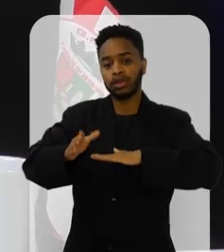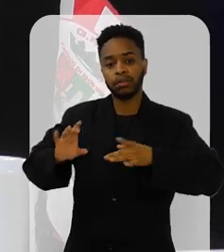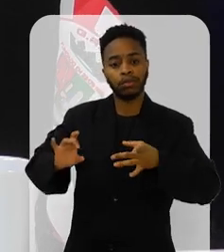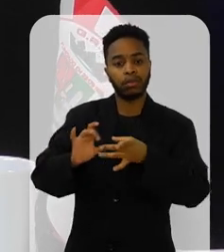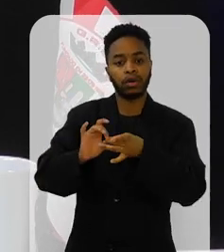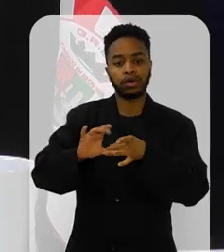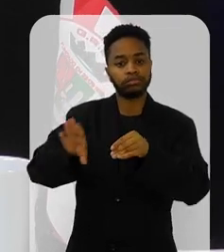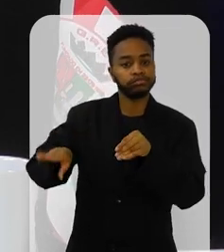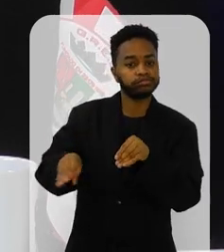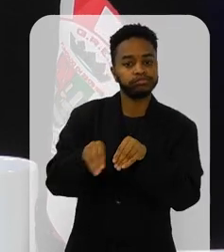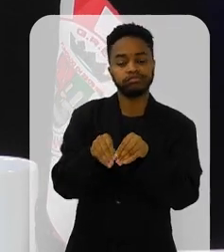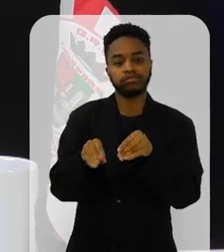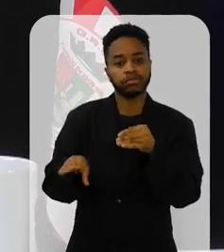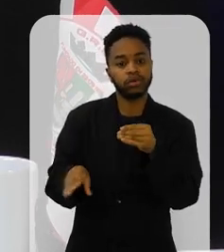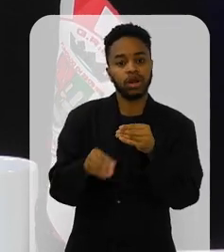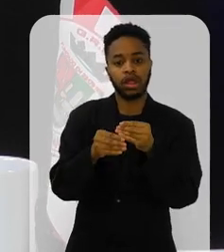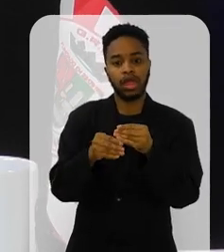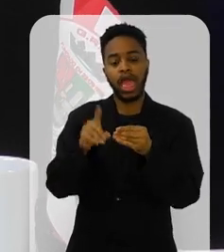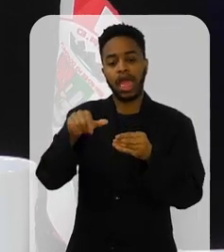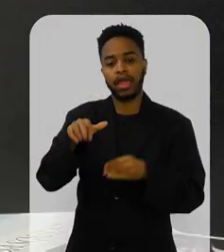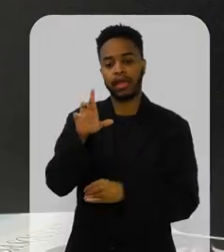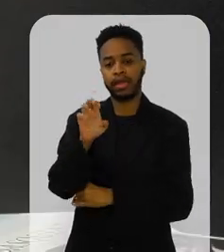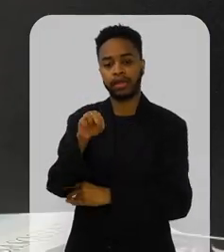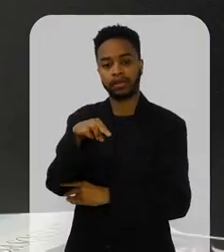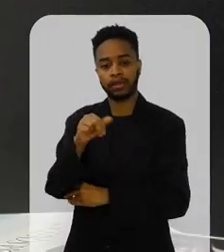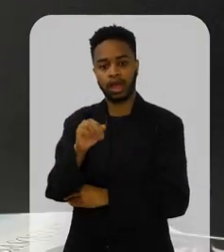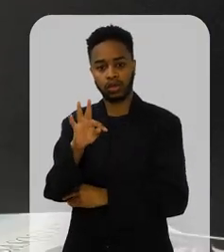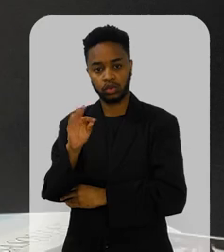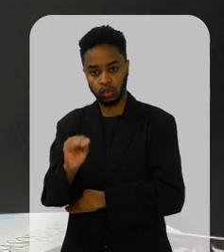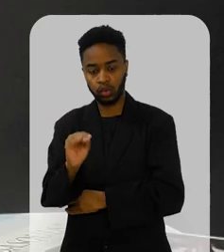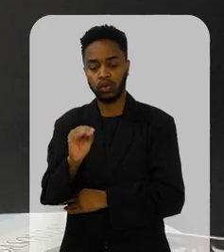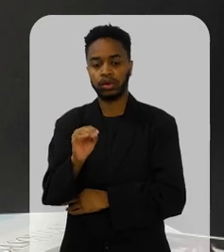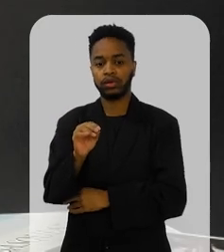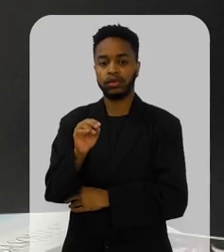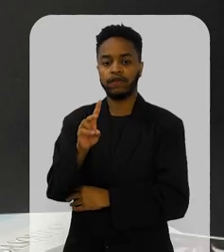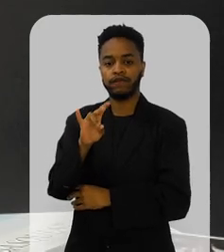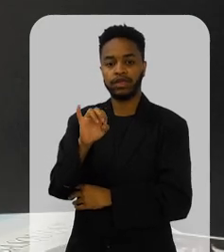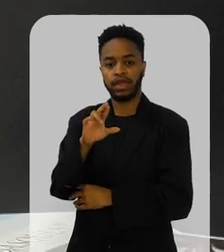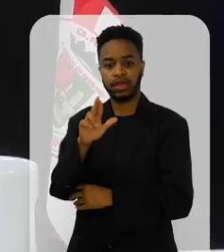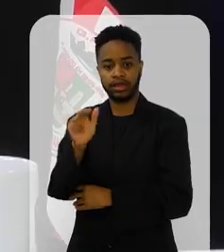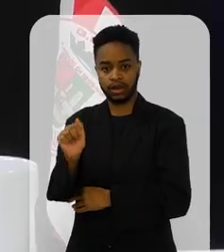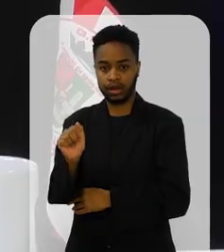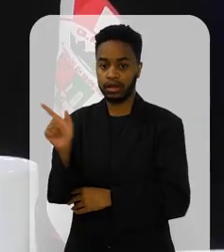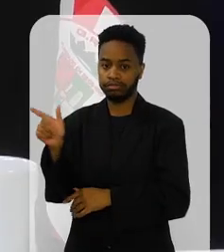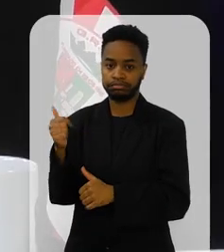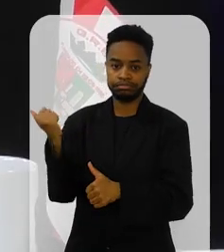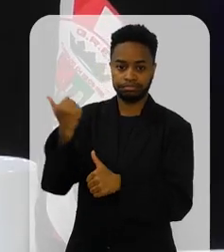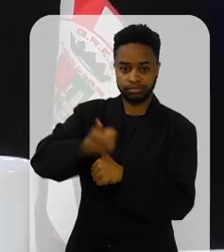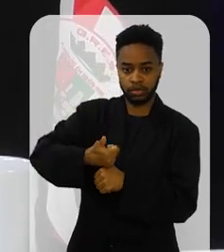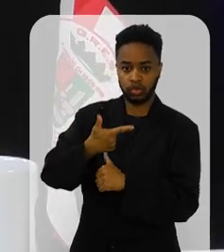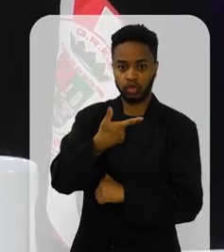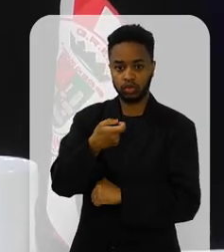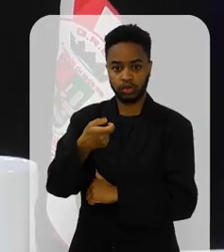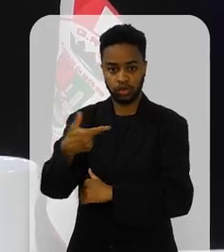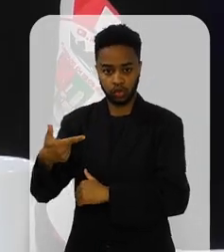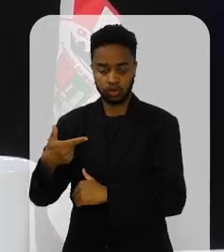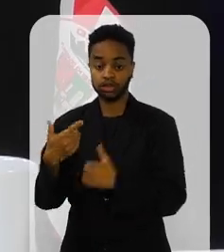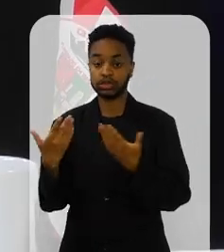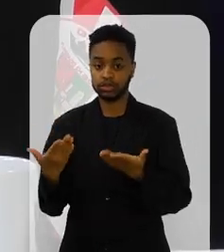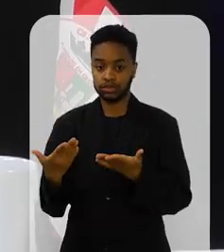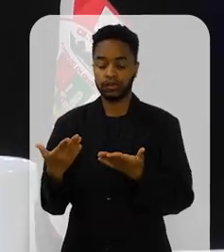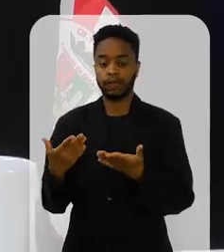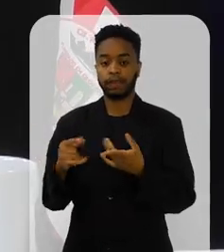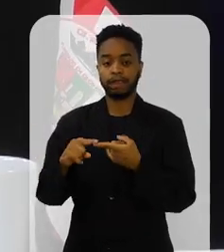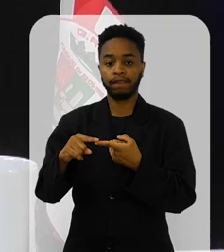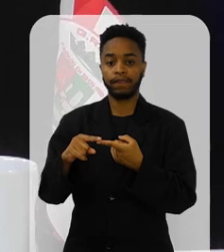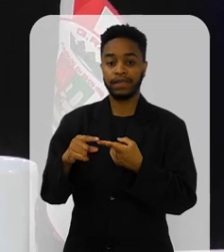contemporâneo para a comissão de frente foi o Renato. Sim, sem Renato dúvida. Vieira. Ele me rendeu, eu fui 2002,